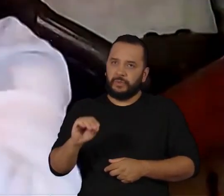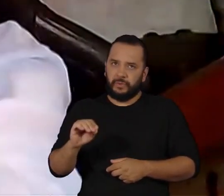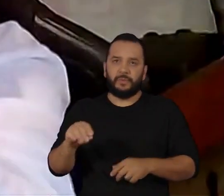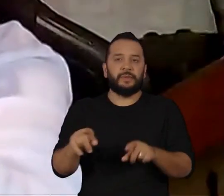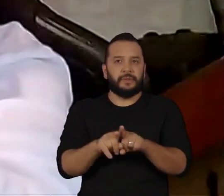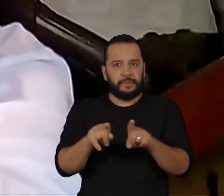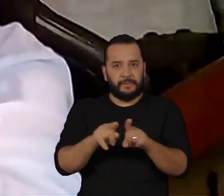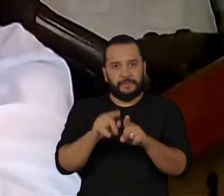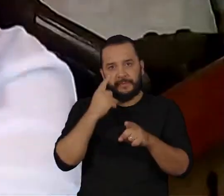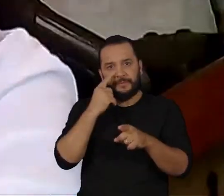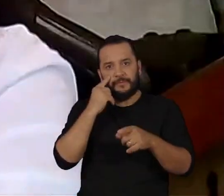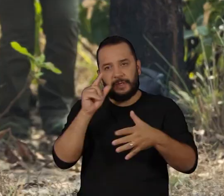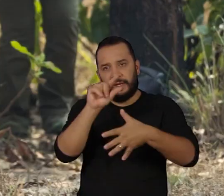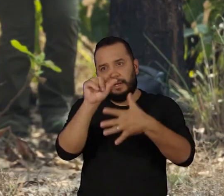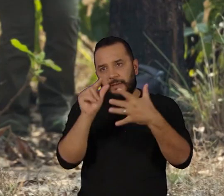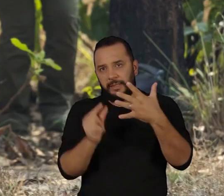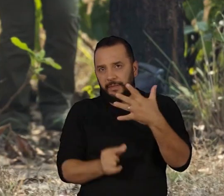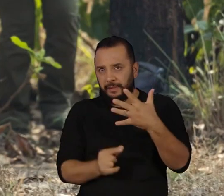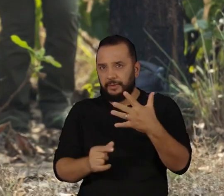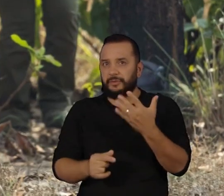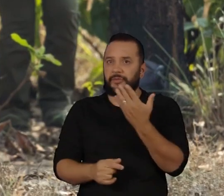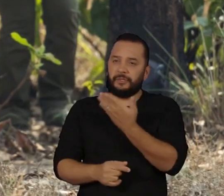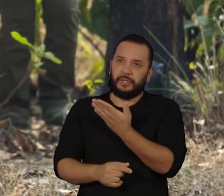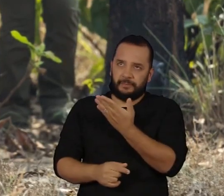Mata Atlântica na costa.